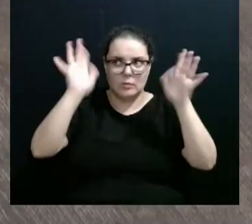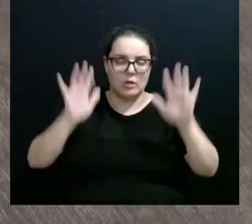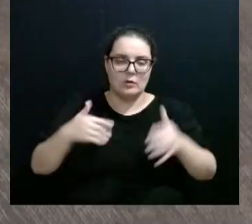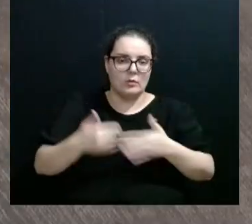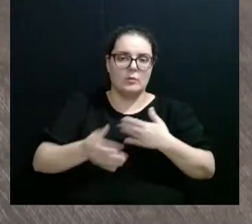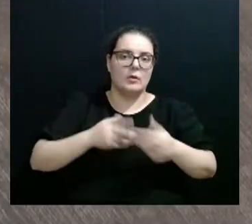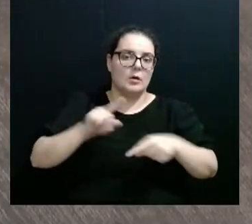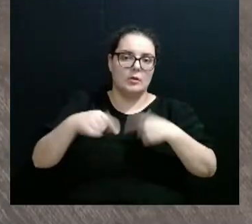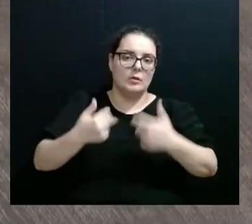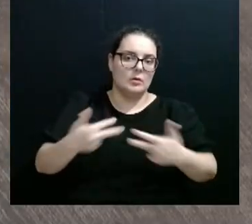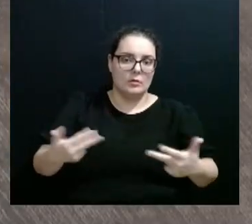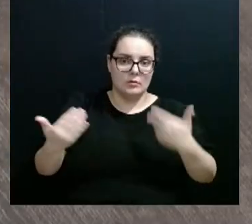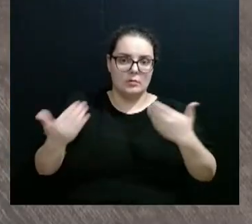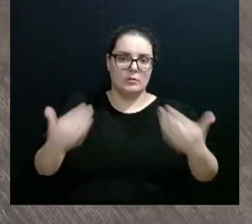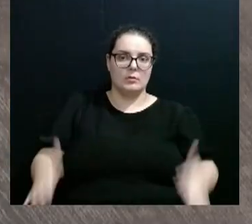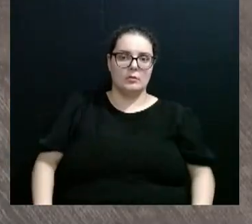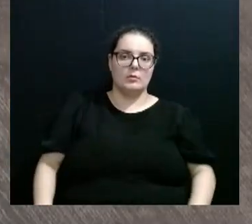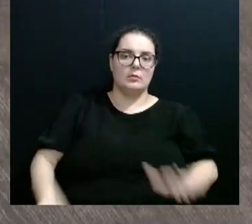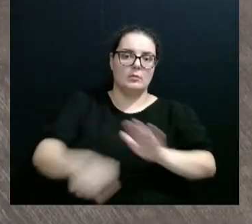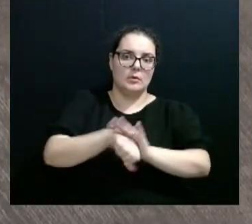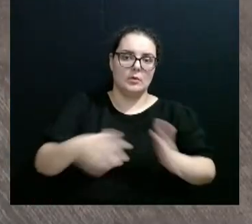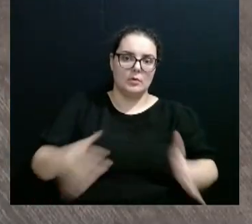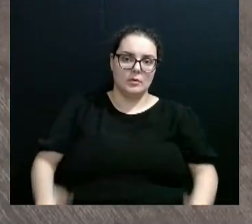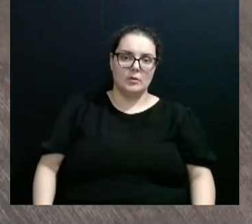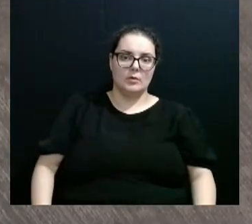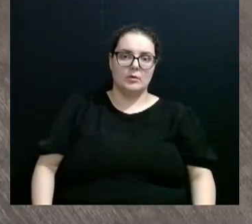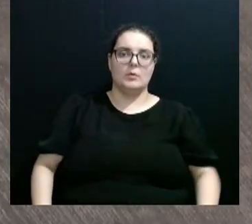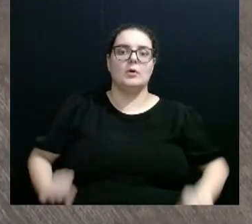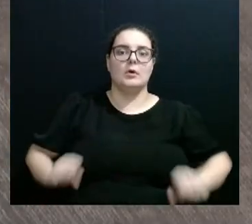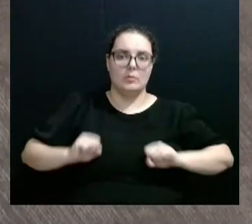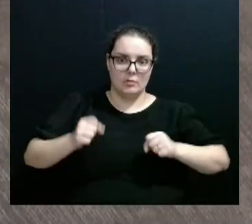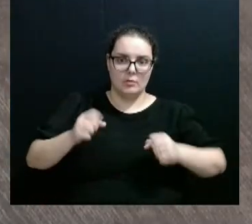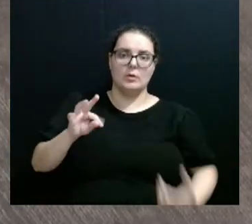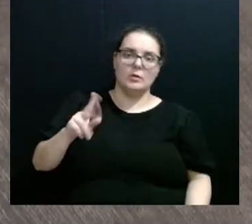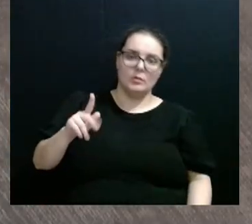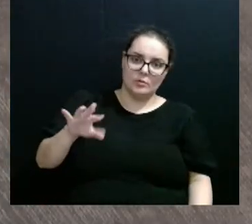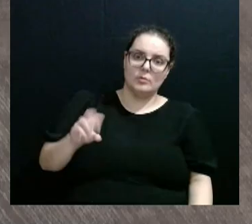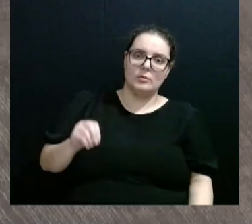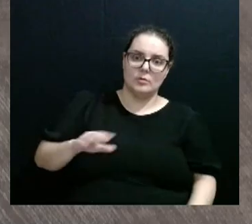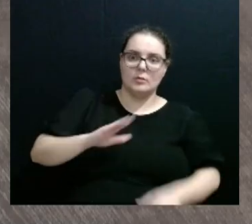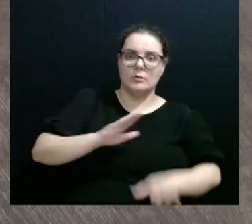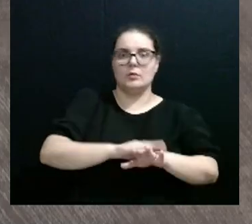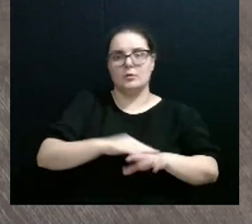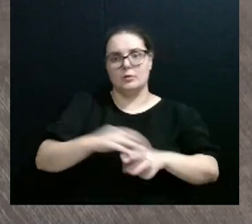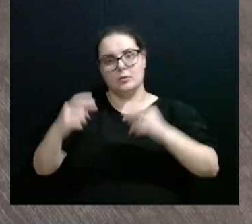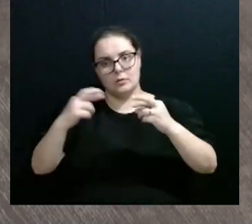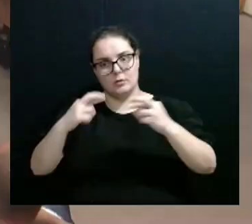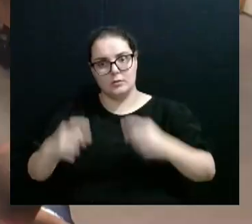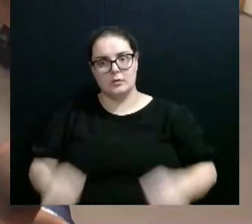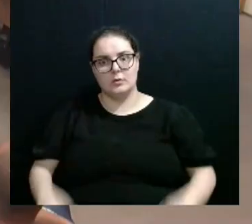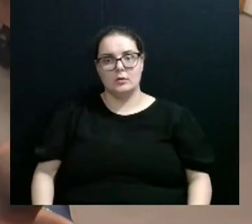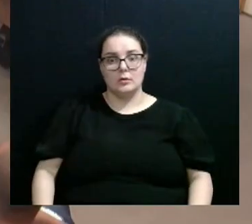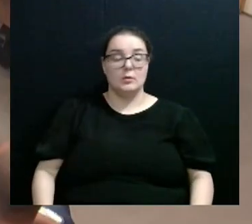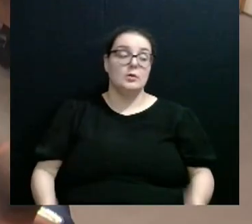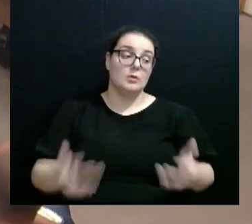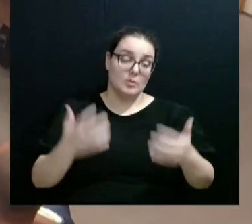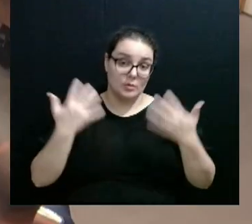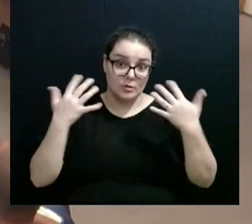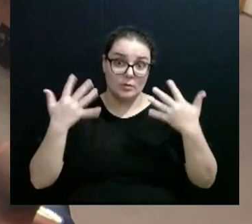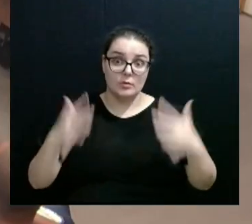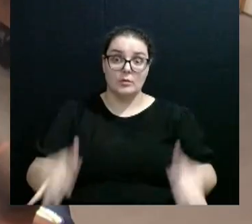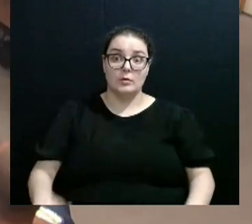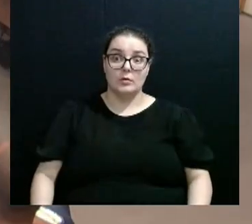comparar como um crime, entendeu? Só para reforçar essa atitude aí da fiscalização com a guarda. E eu queria te parabenizar, viu? Que a gente não está tendo